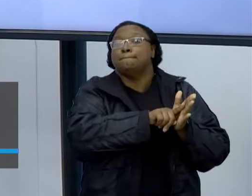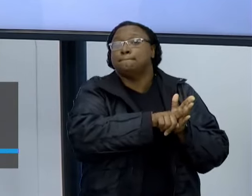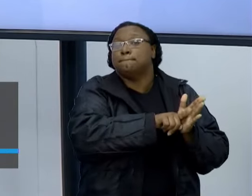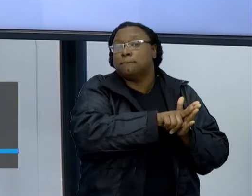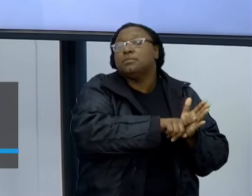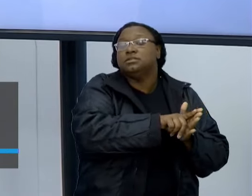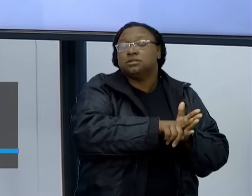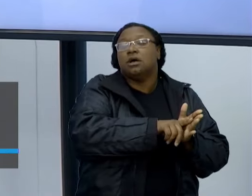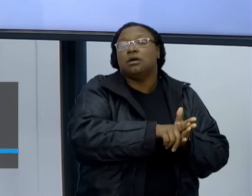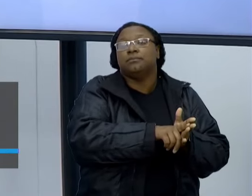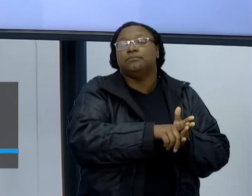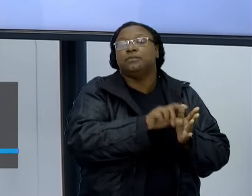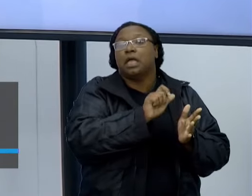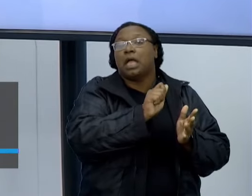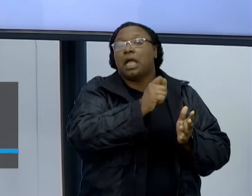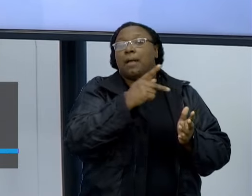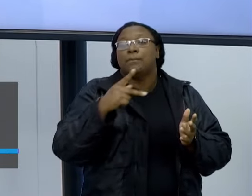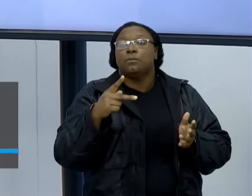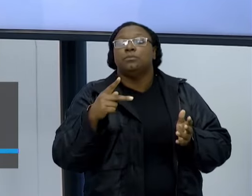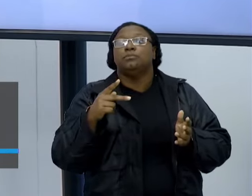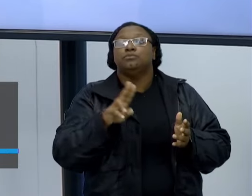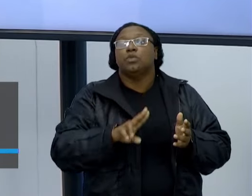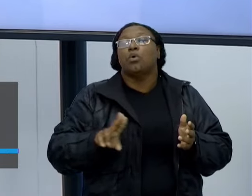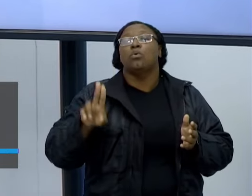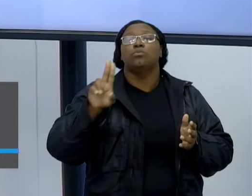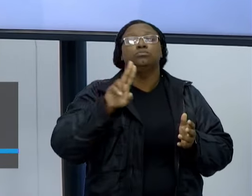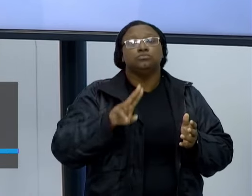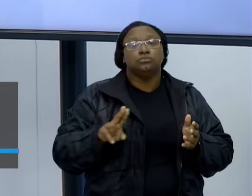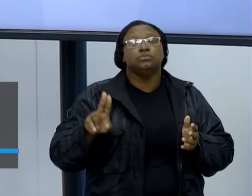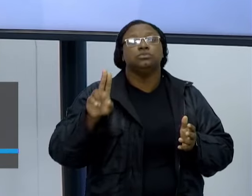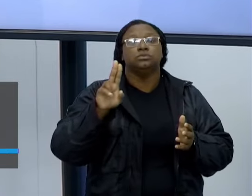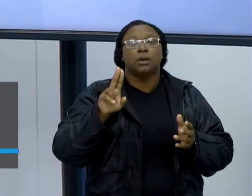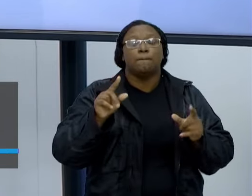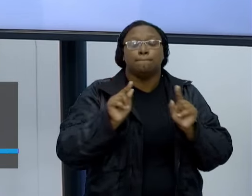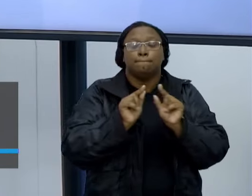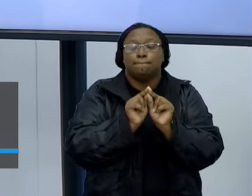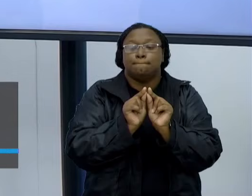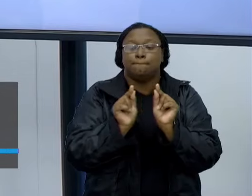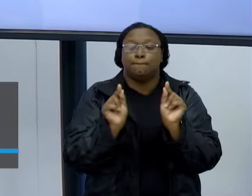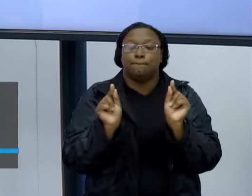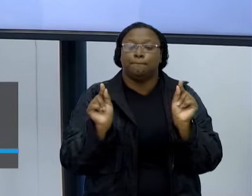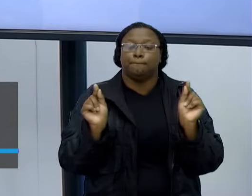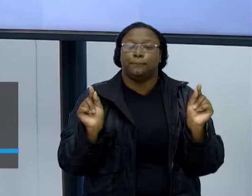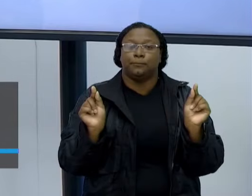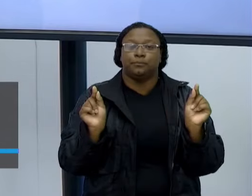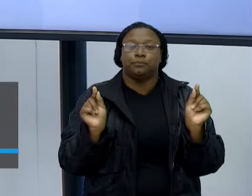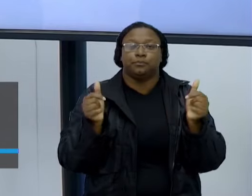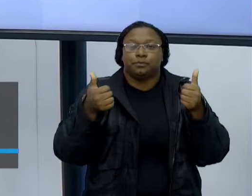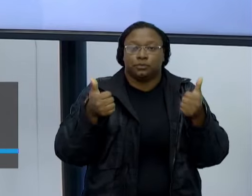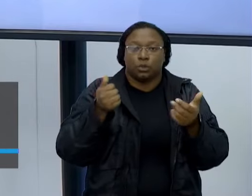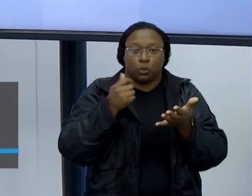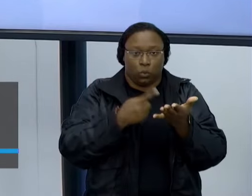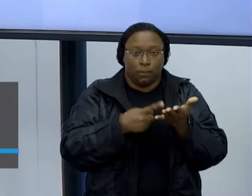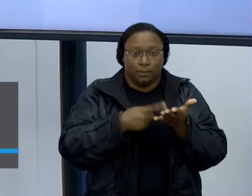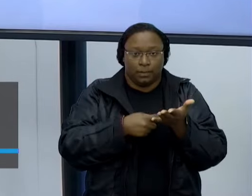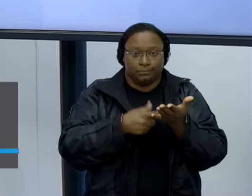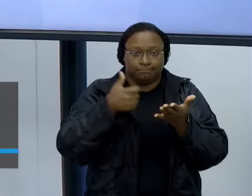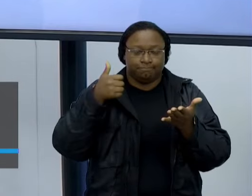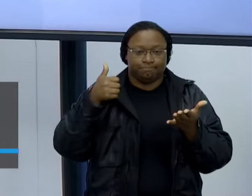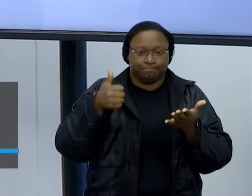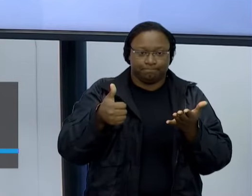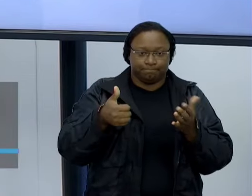que funciona como um luxímetro, medir então a quantidade de lux. Combinado? Então tá